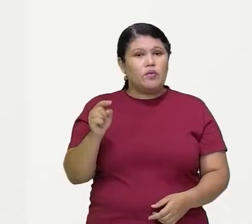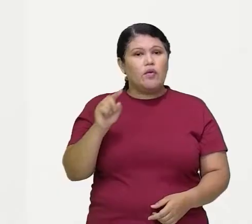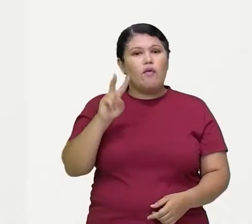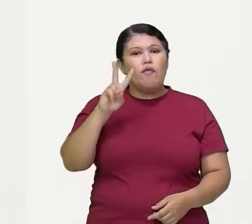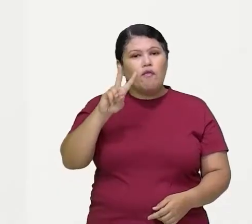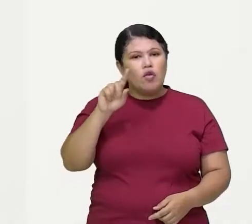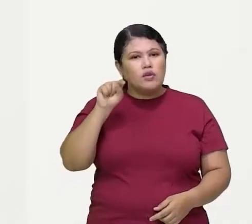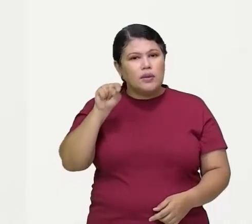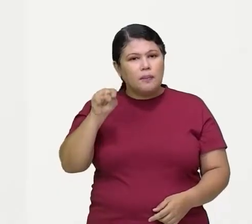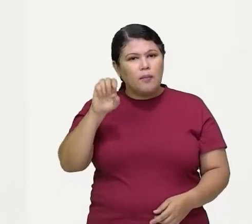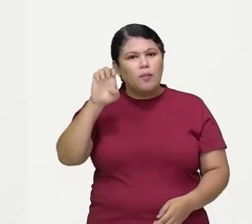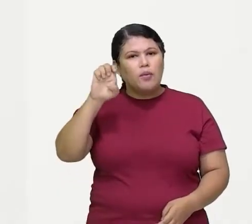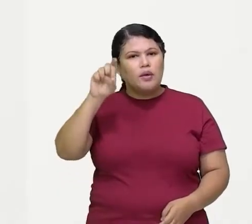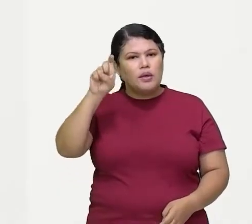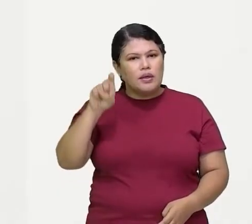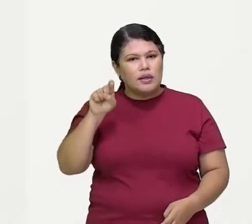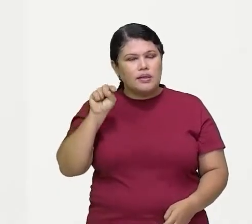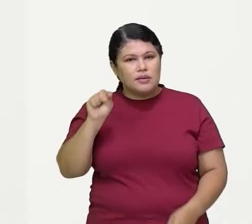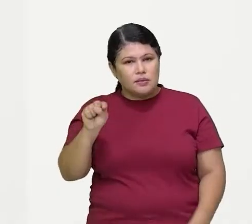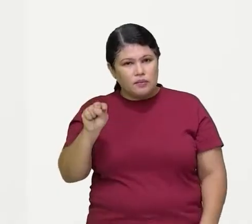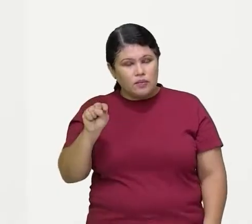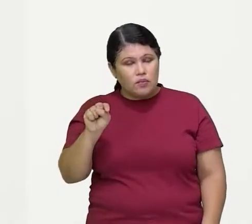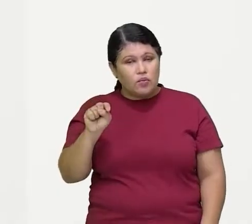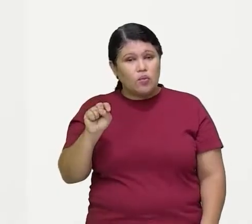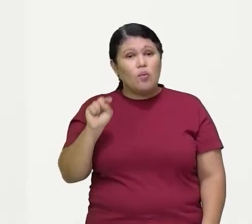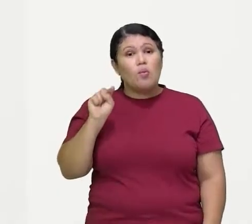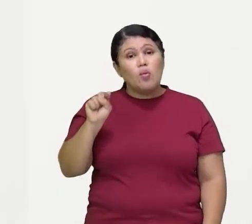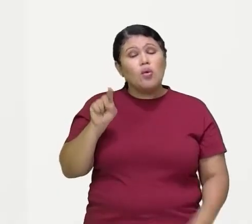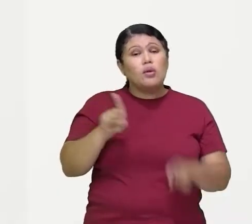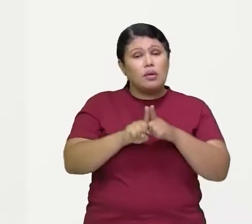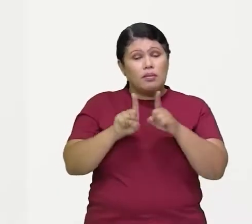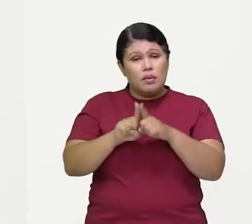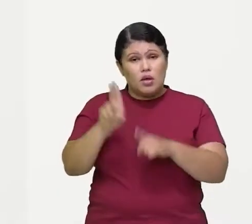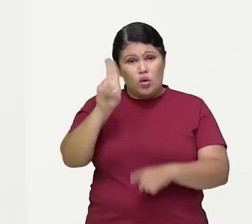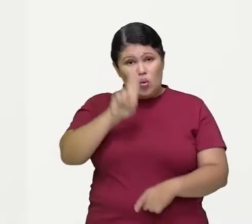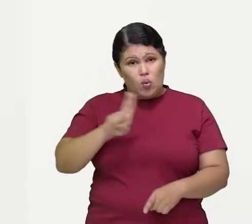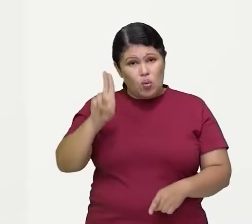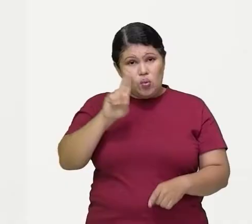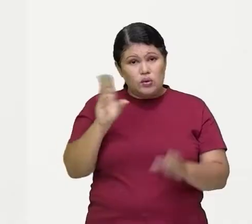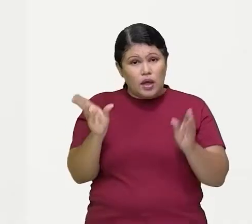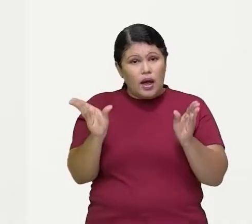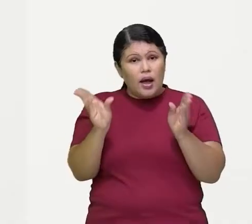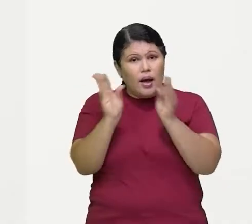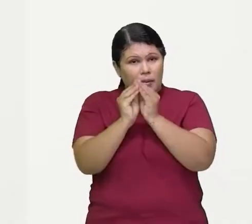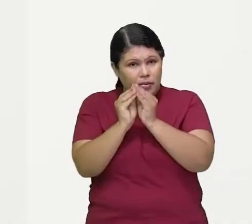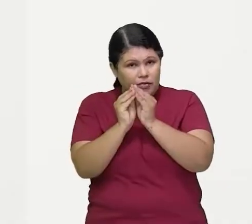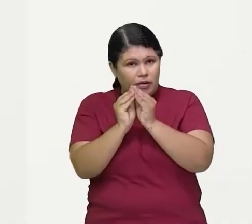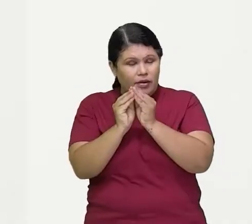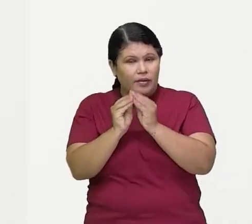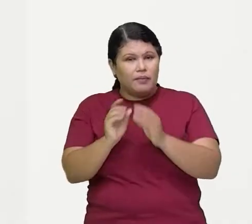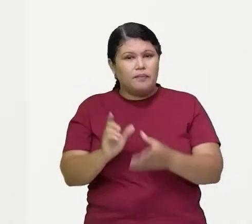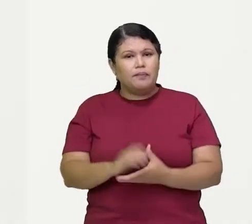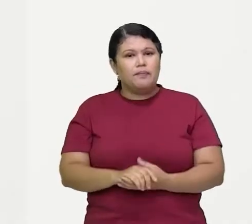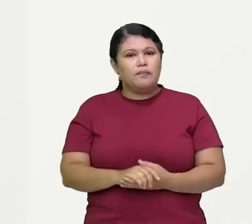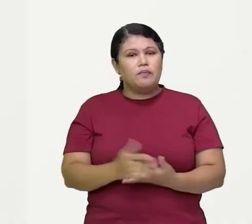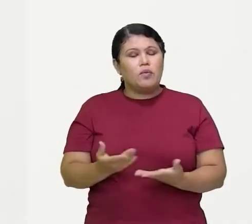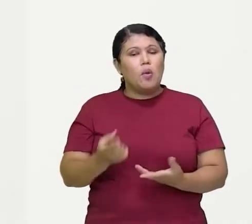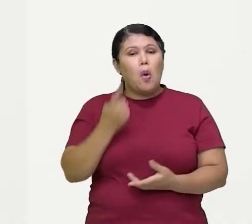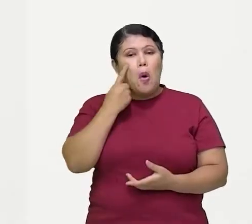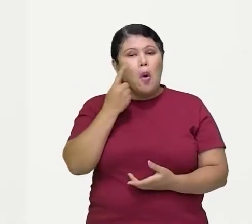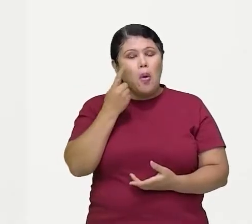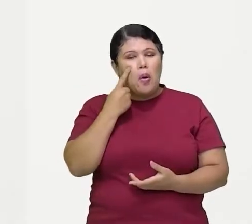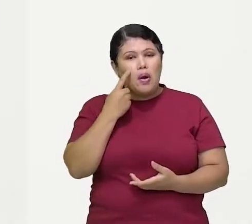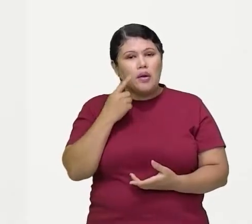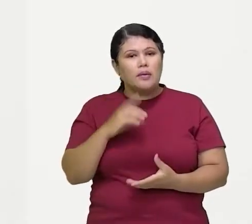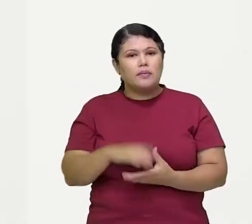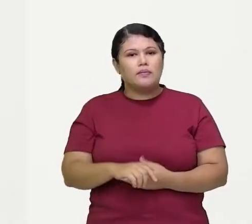Vossa Excelência. O ponto também é utilizado em abreviaturas. Né? Olha só.